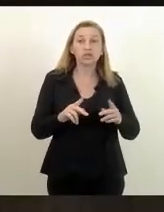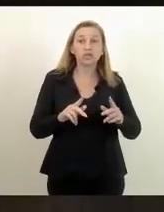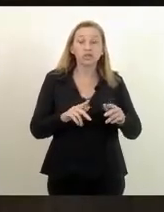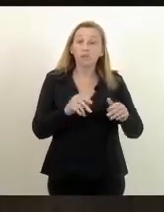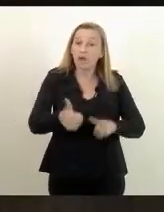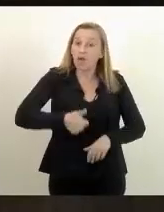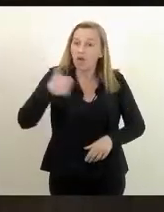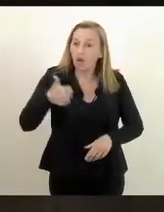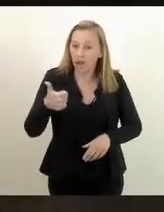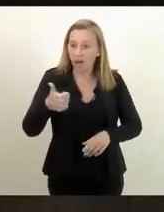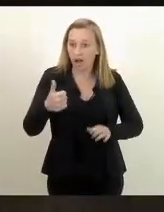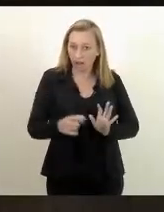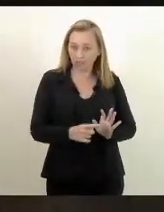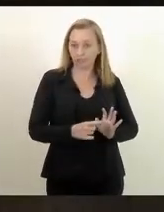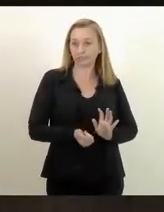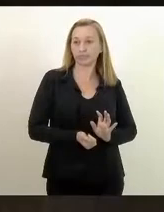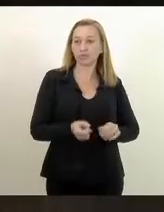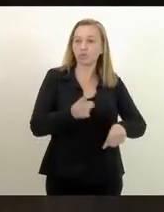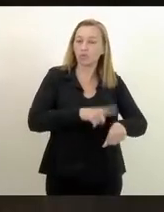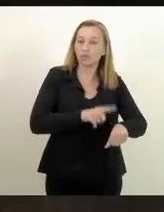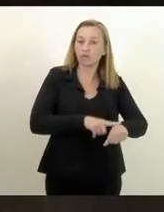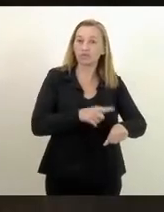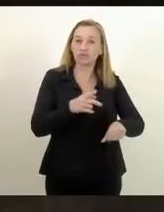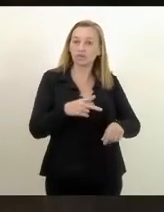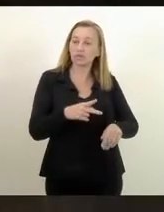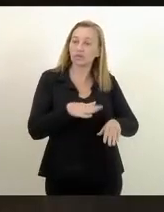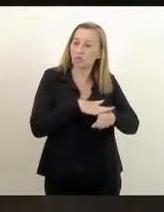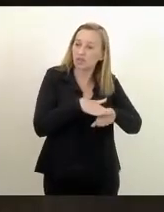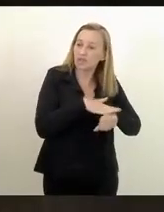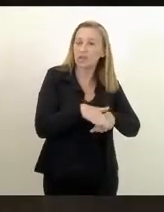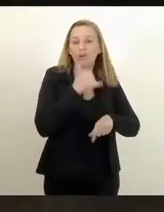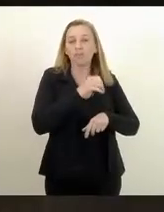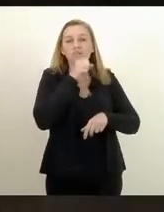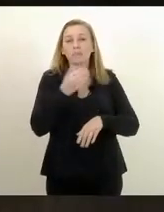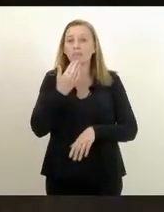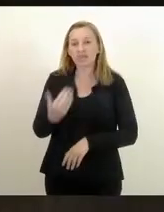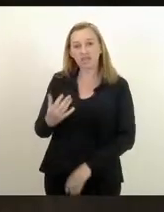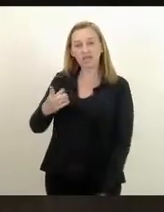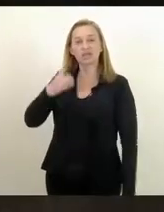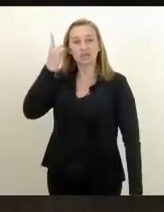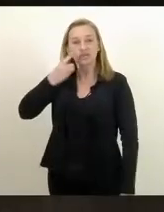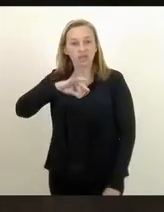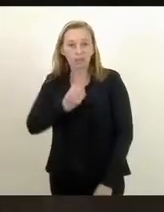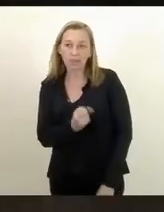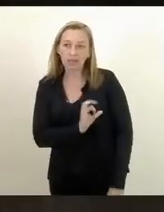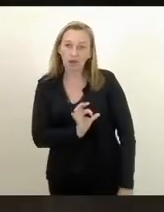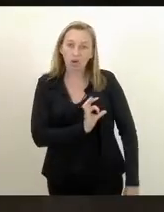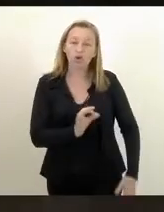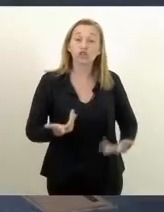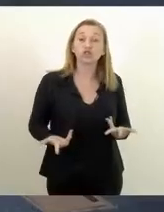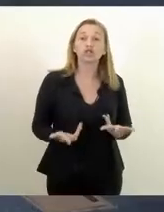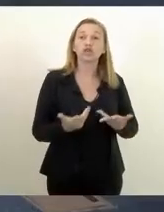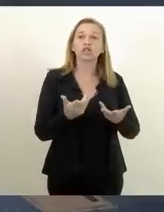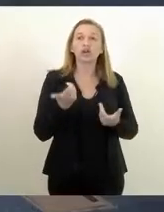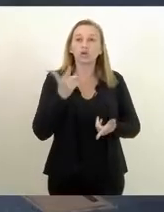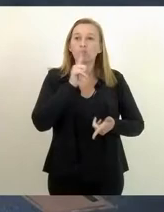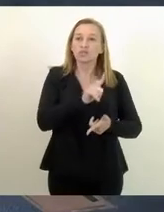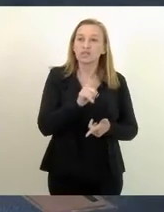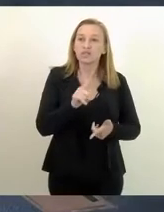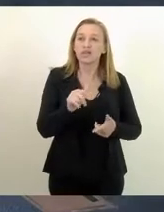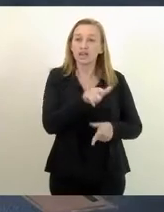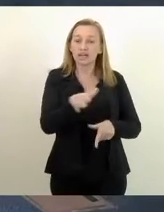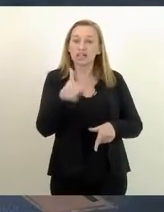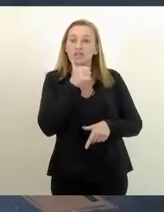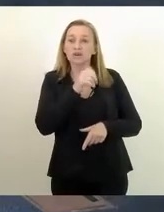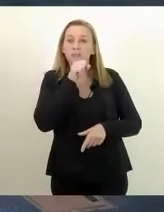atendimento. E aí, eu queria até pedir a ajuda da deputada Marta Rocha se não fosse o caso de a gente conseguir, de alguma forma, que essas mães